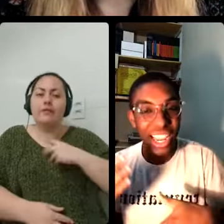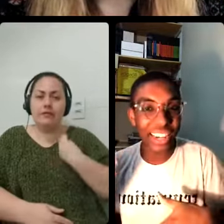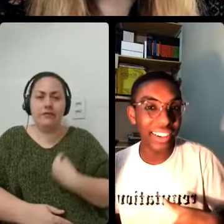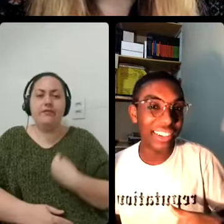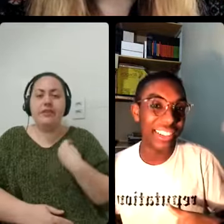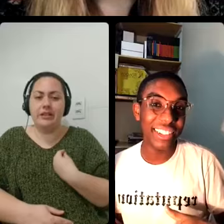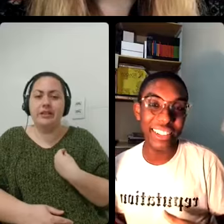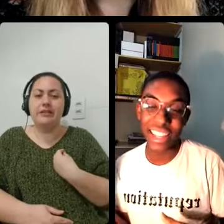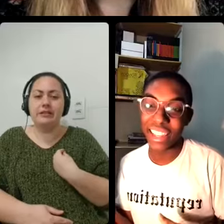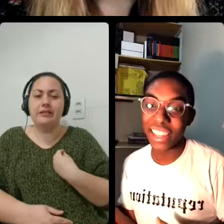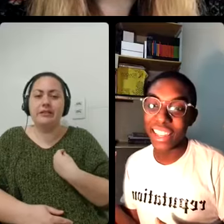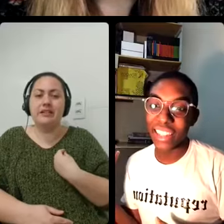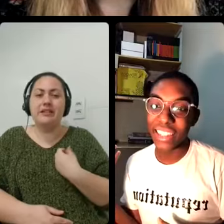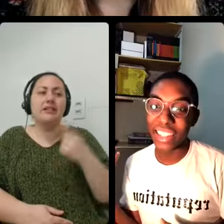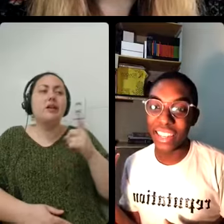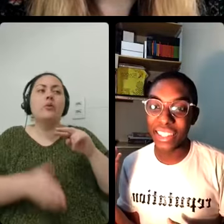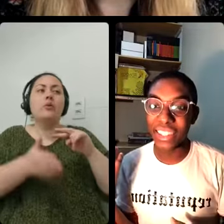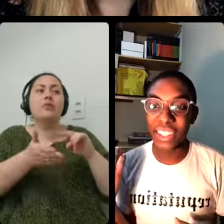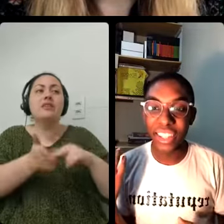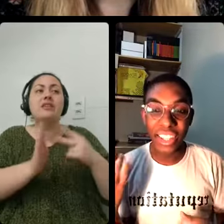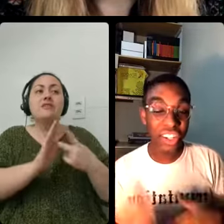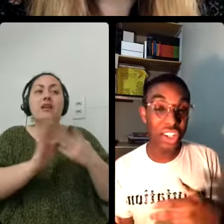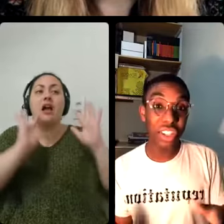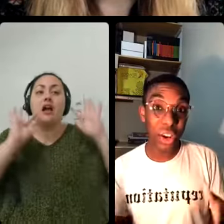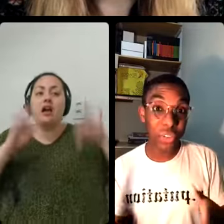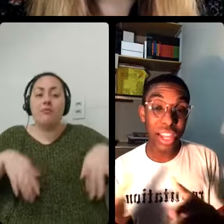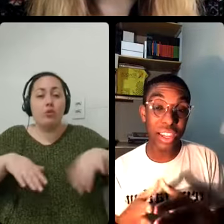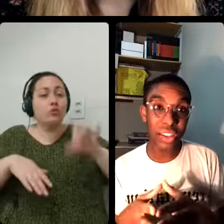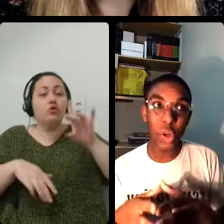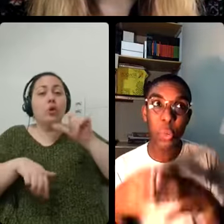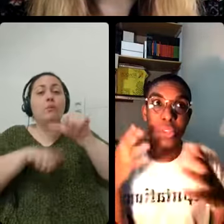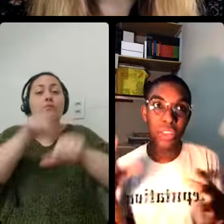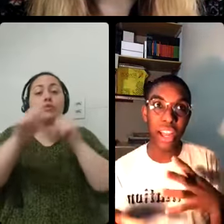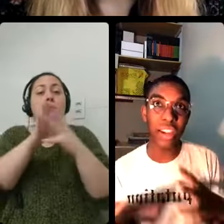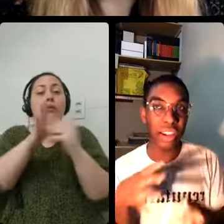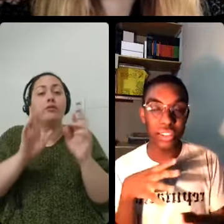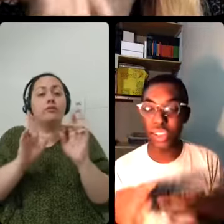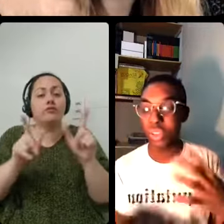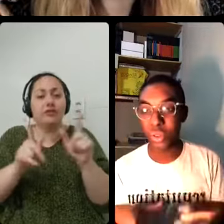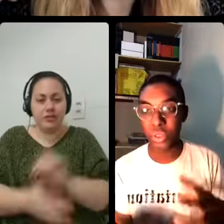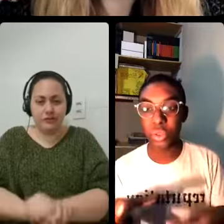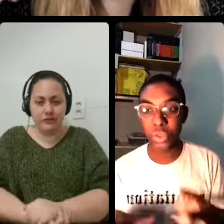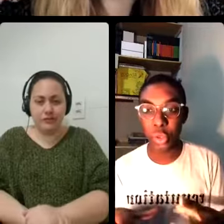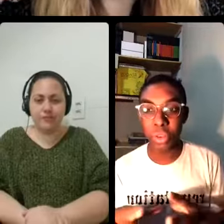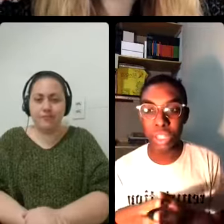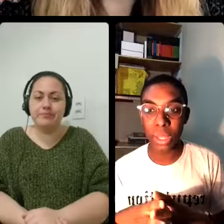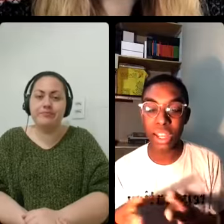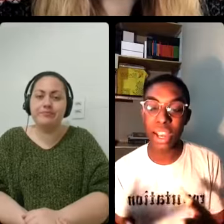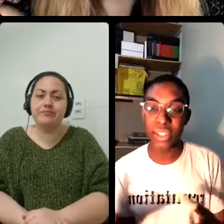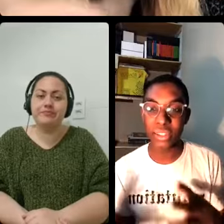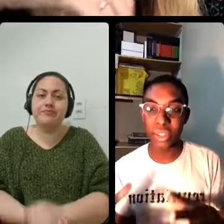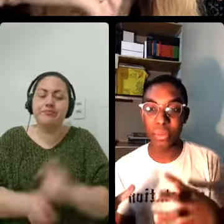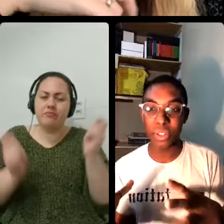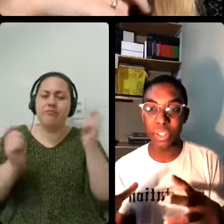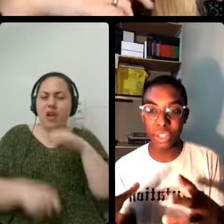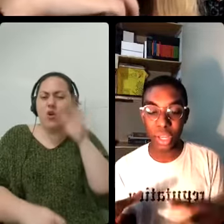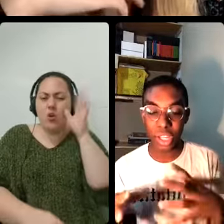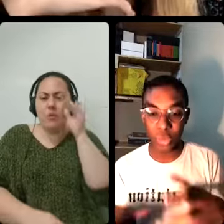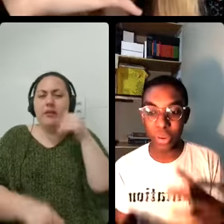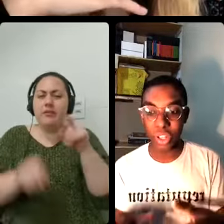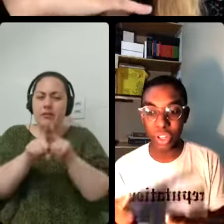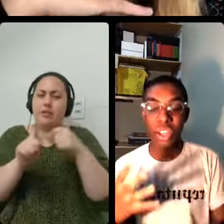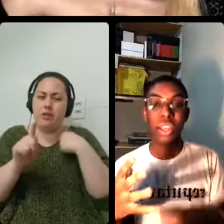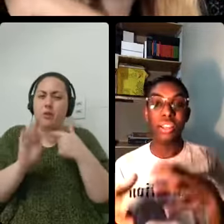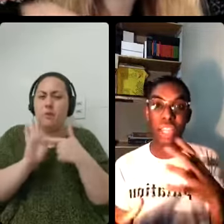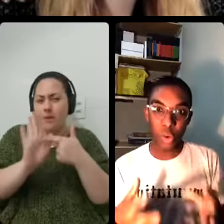outra cara, né? E aí, que a gente até consegue observar, assim, eu trouxe outros números também legais e importantes que a